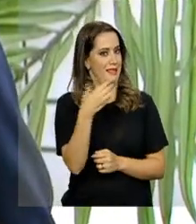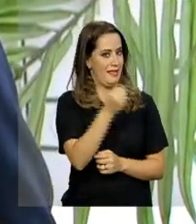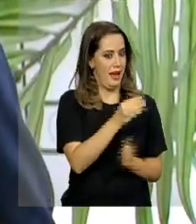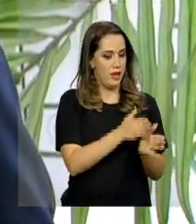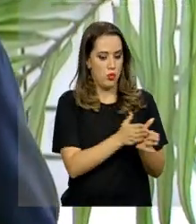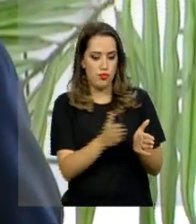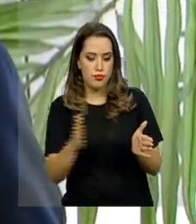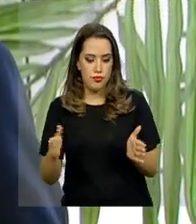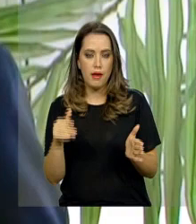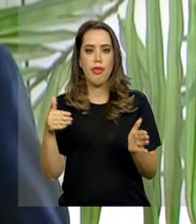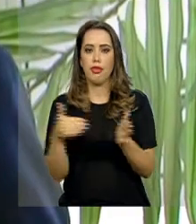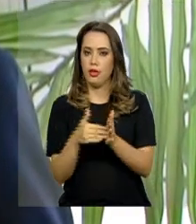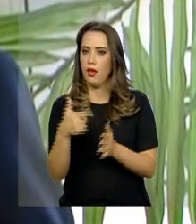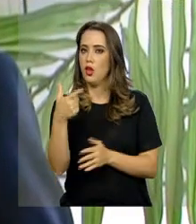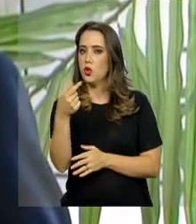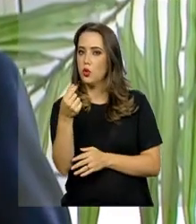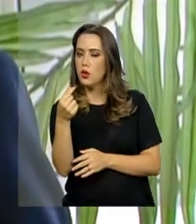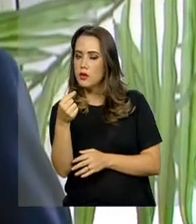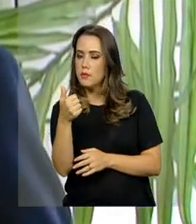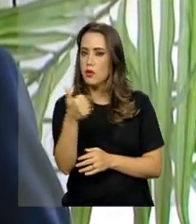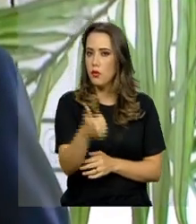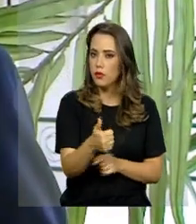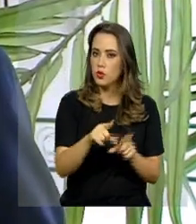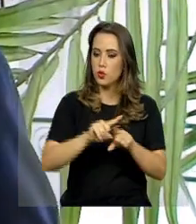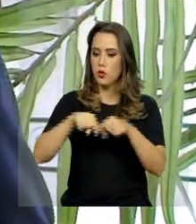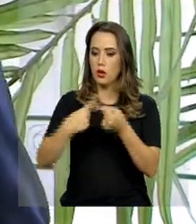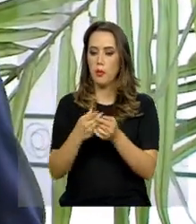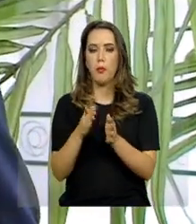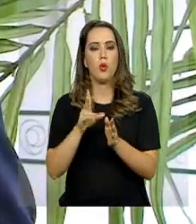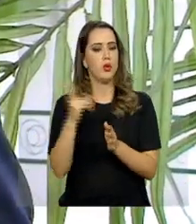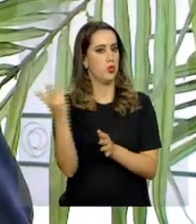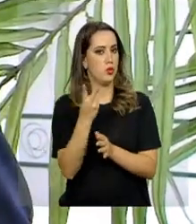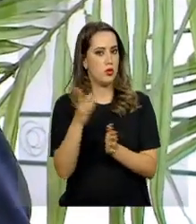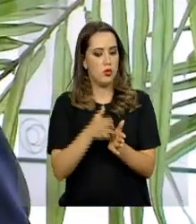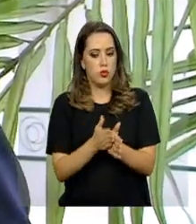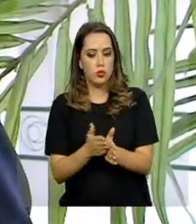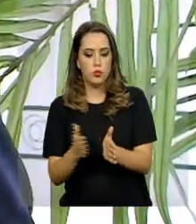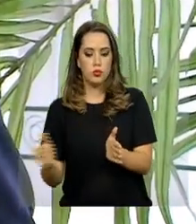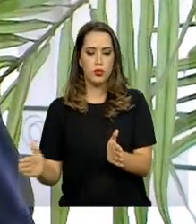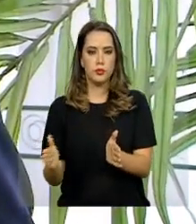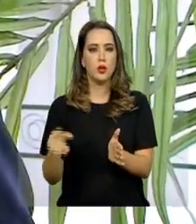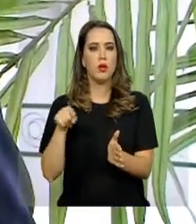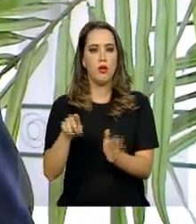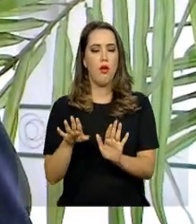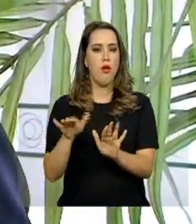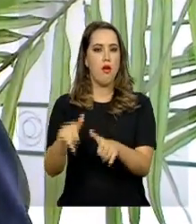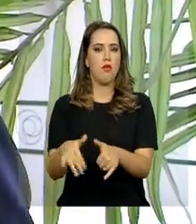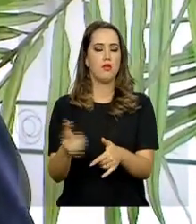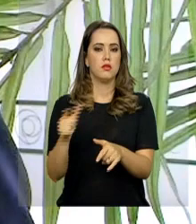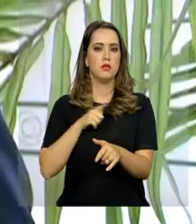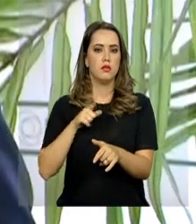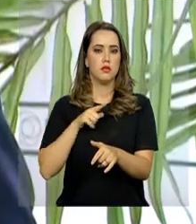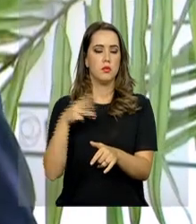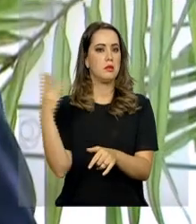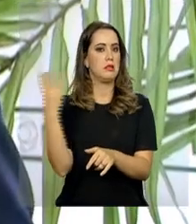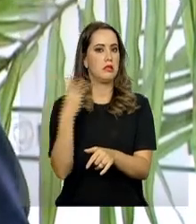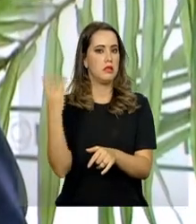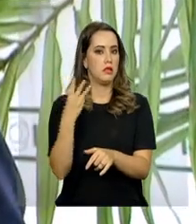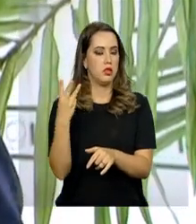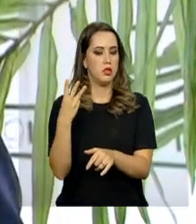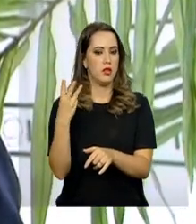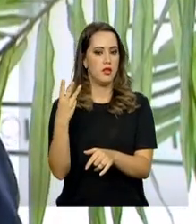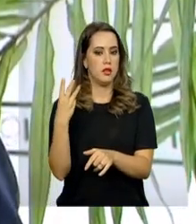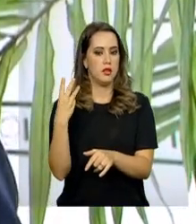primeira fase mas chegarei iniciaremos a segunda fase e ela irá finalizar com a 33ª